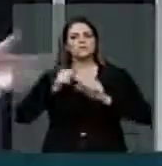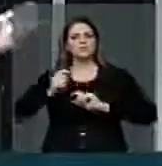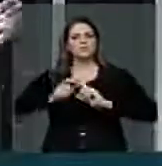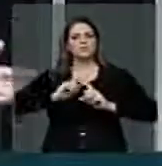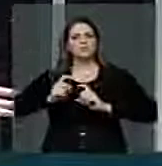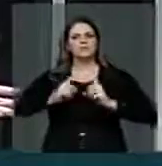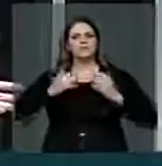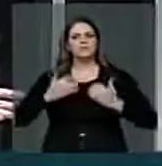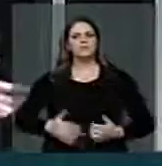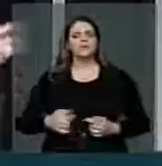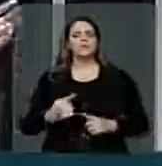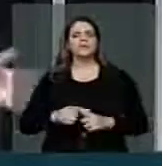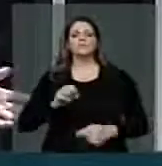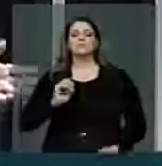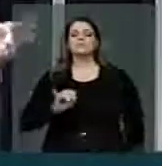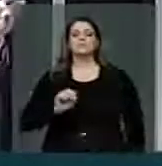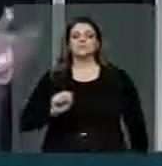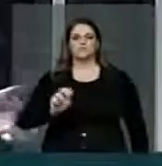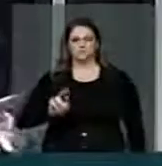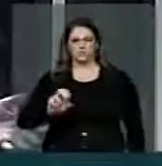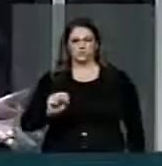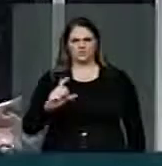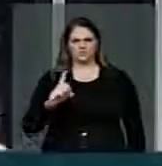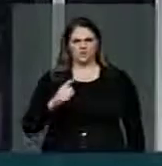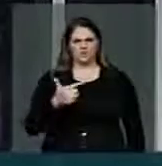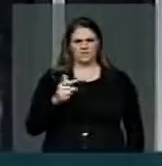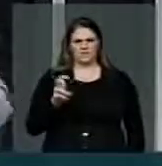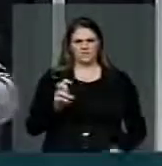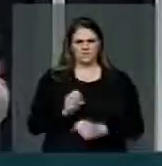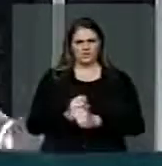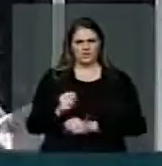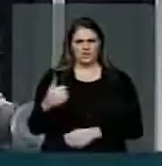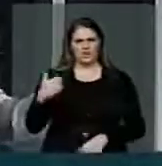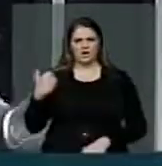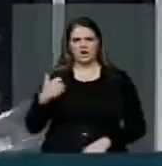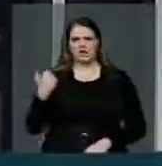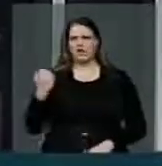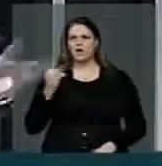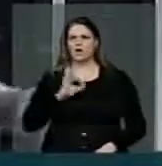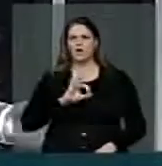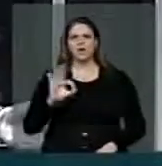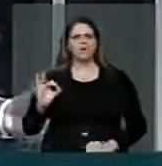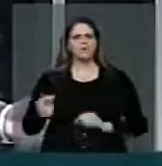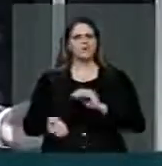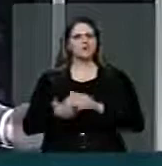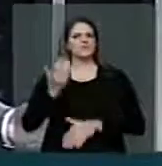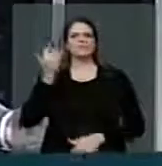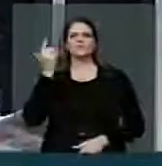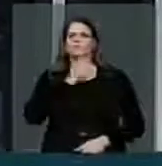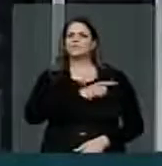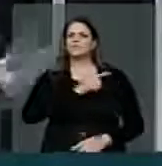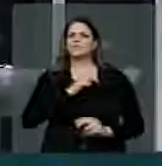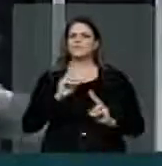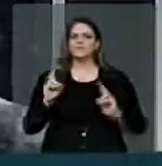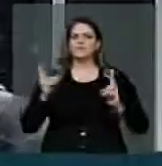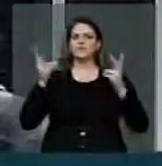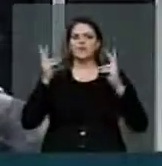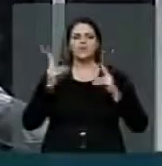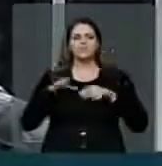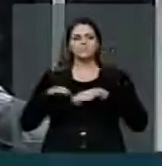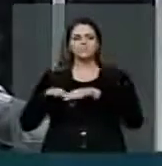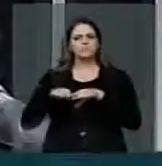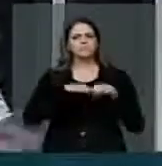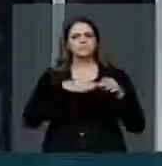Porque se o SUS está completando 25 anos, e o SUS foi uma grande vitória da saúde pública brasileira, a